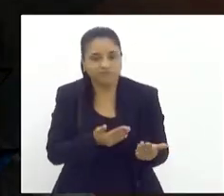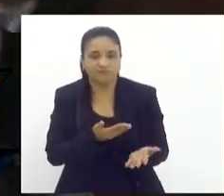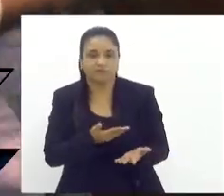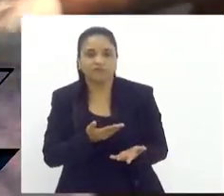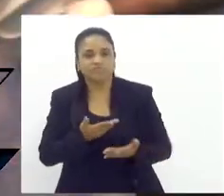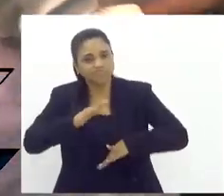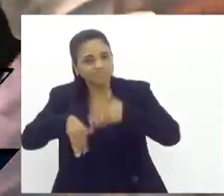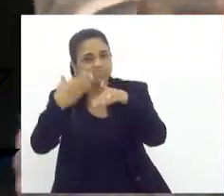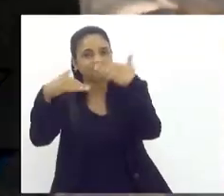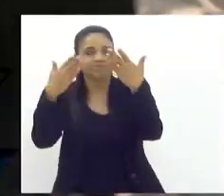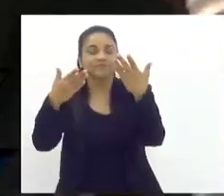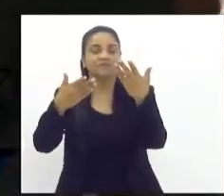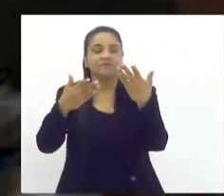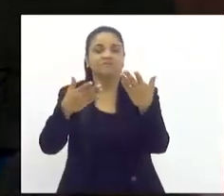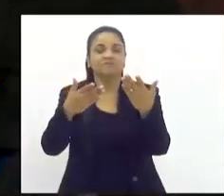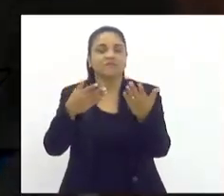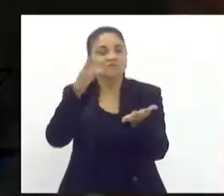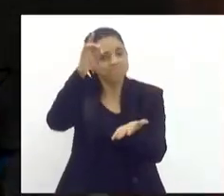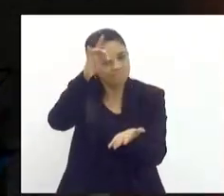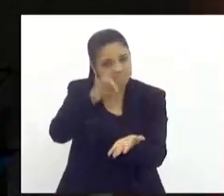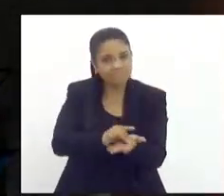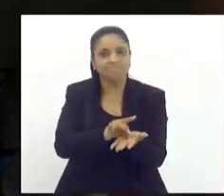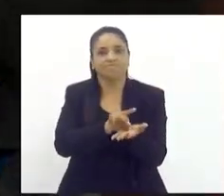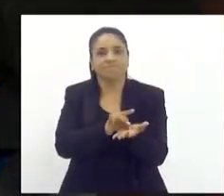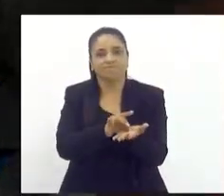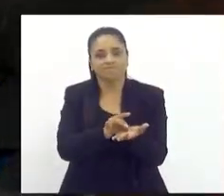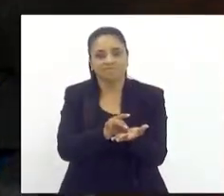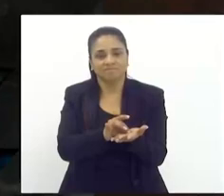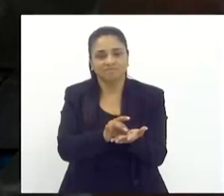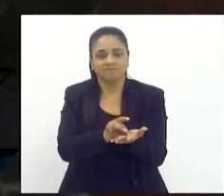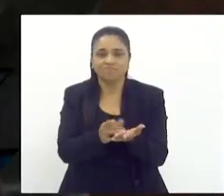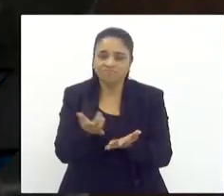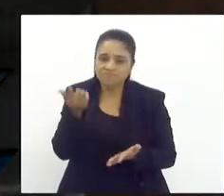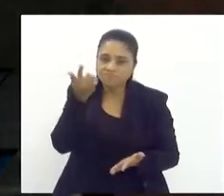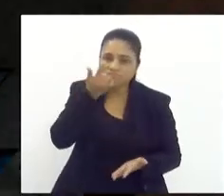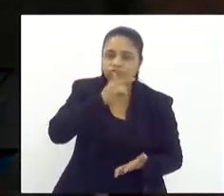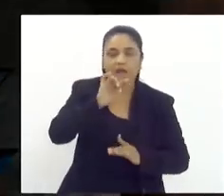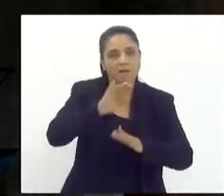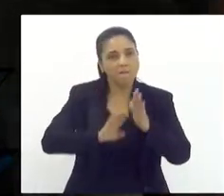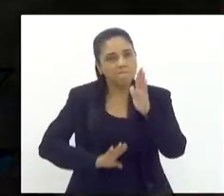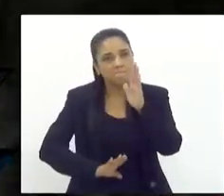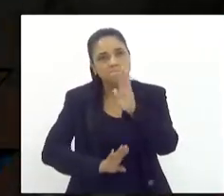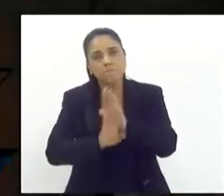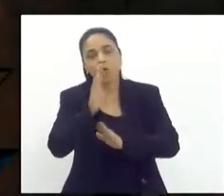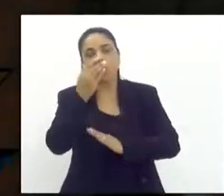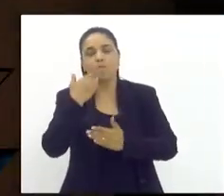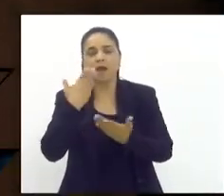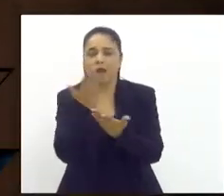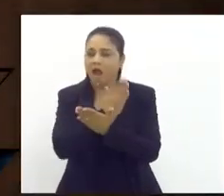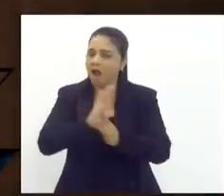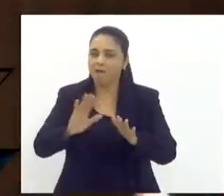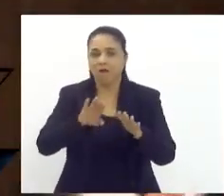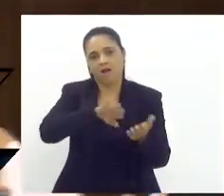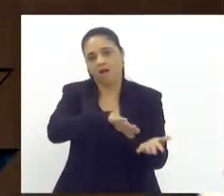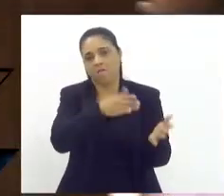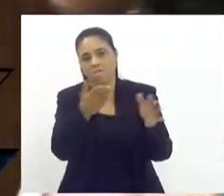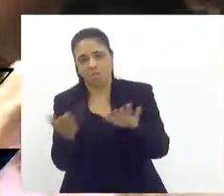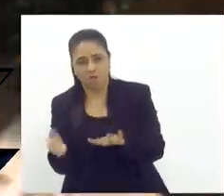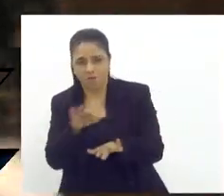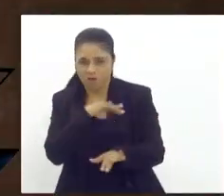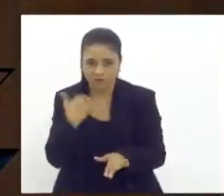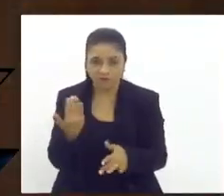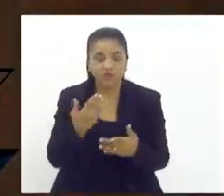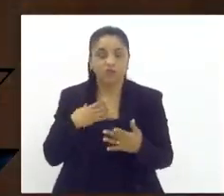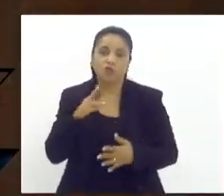possa de fato é terminar é superar uma política de mortinho constante então em nome do